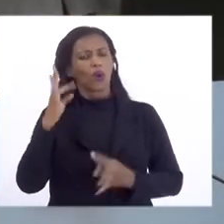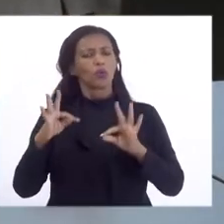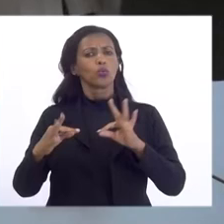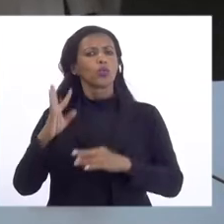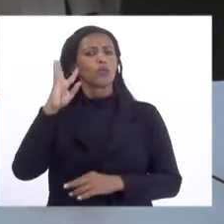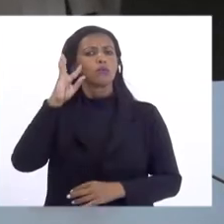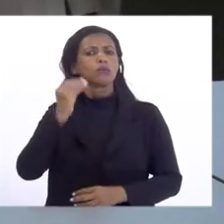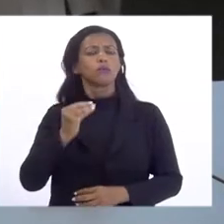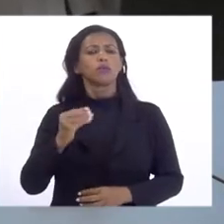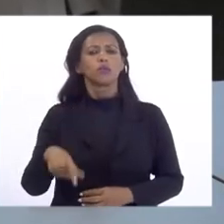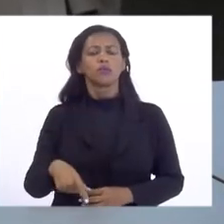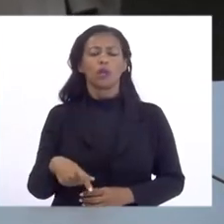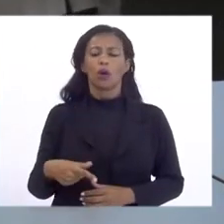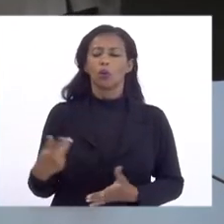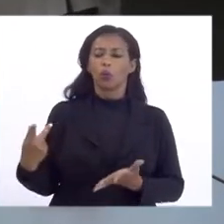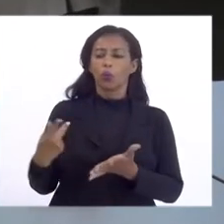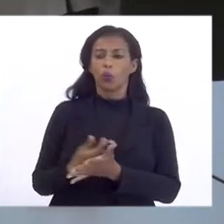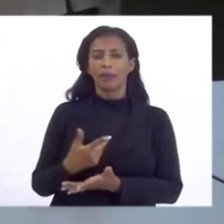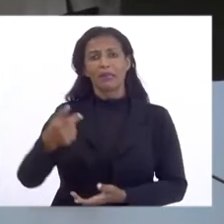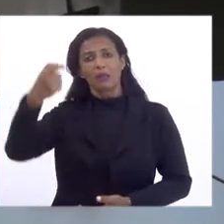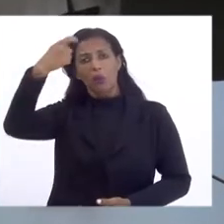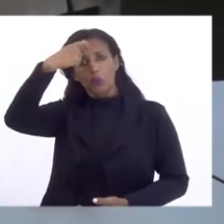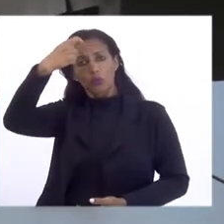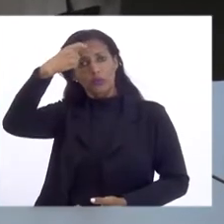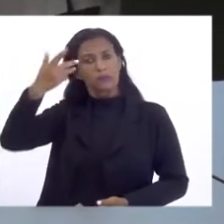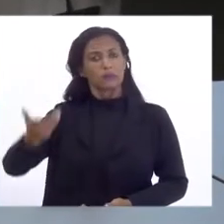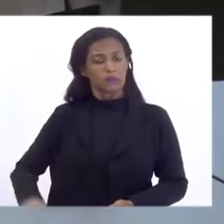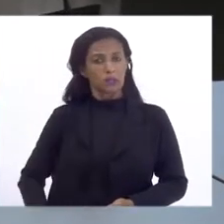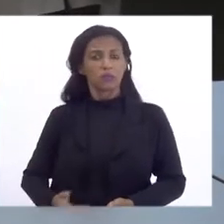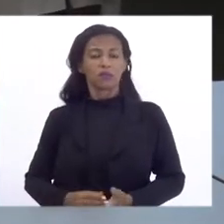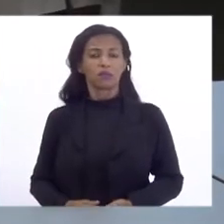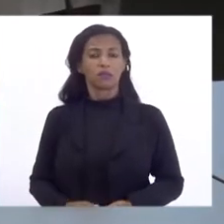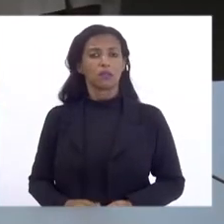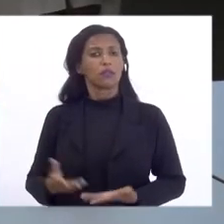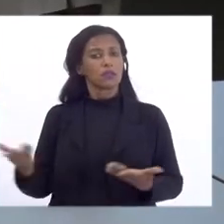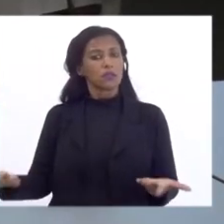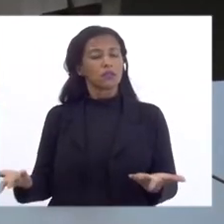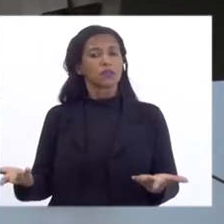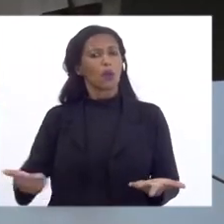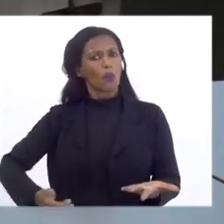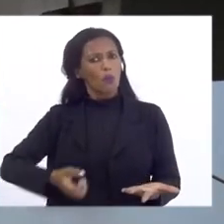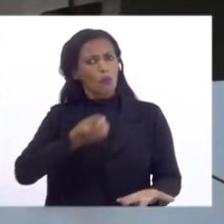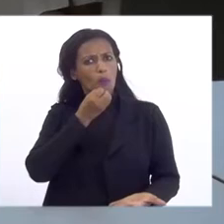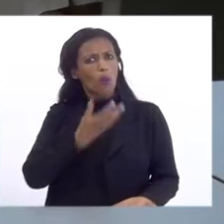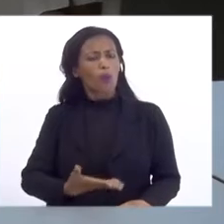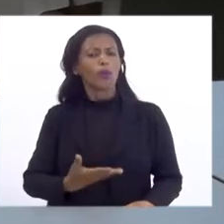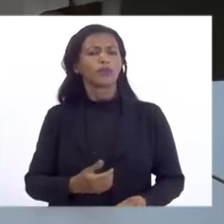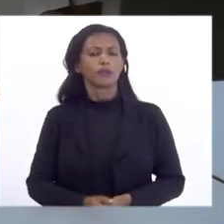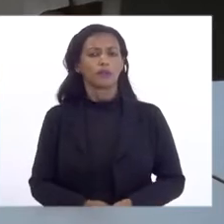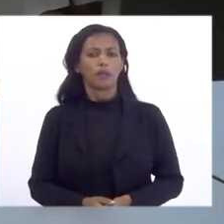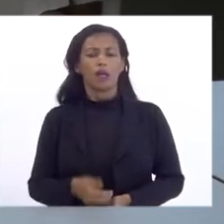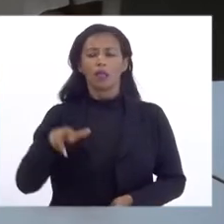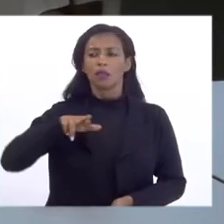decisões políticas que levam ao consenso são extremamente positivas.